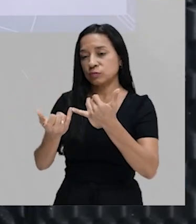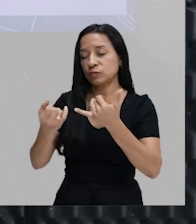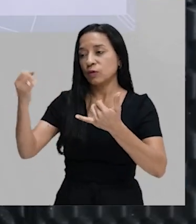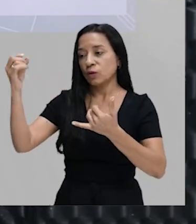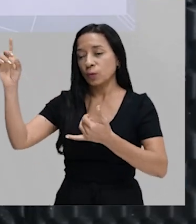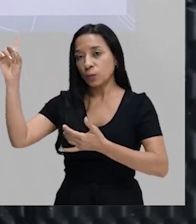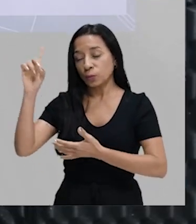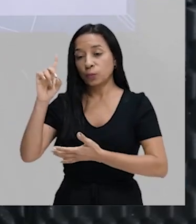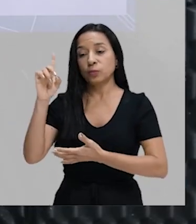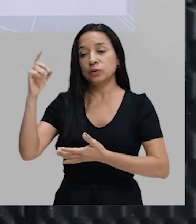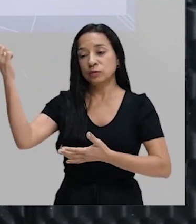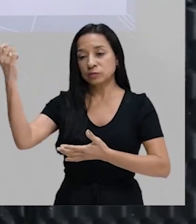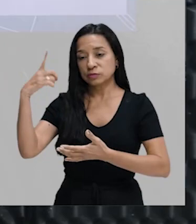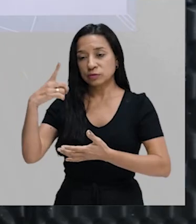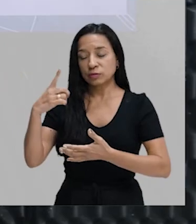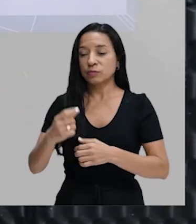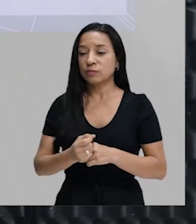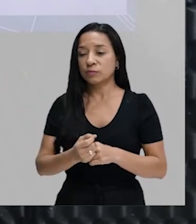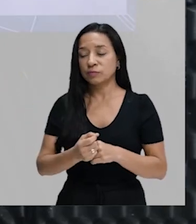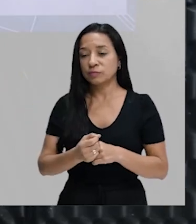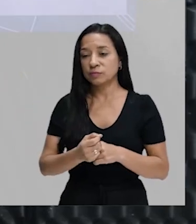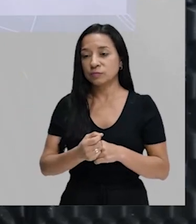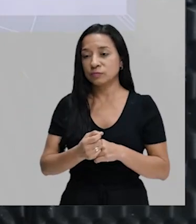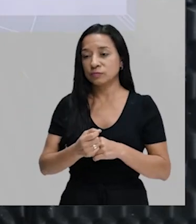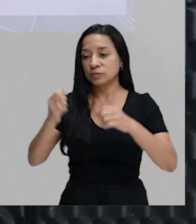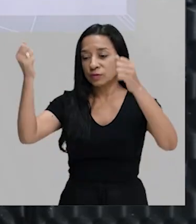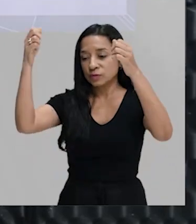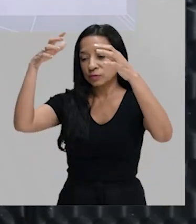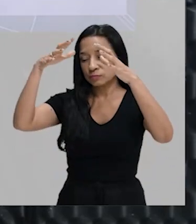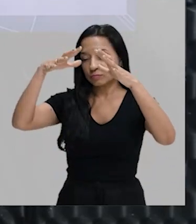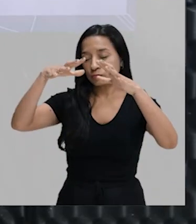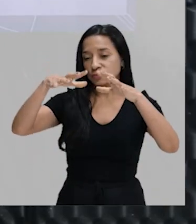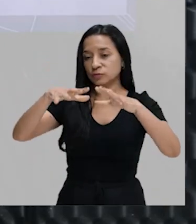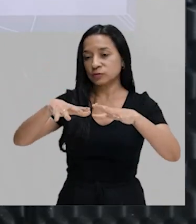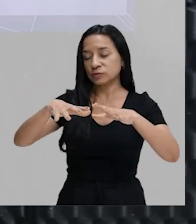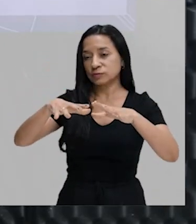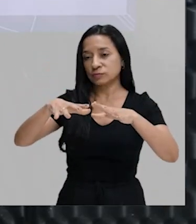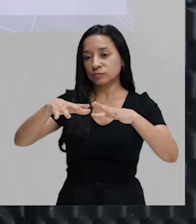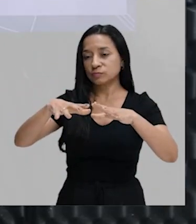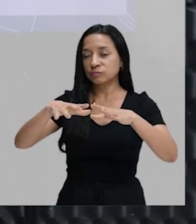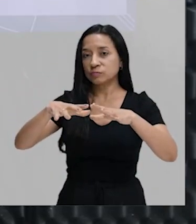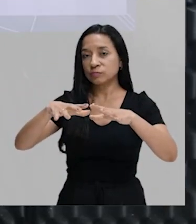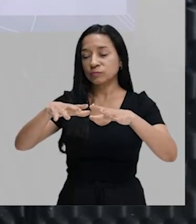né, ele despejou sobre a terra seu